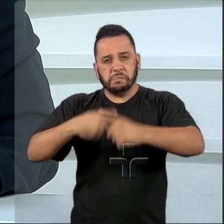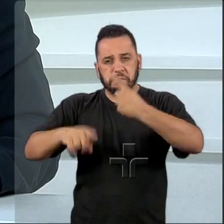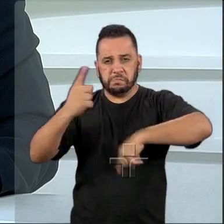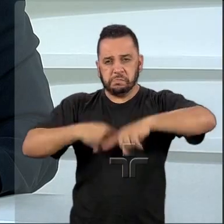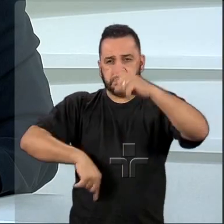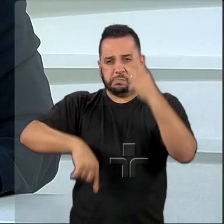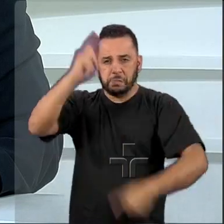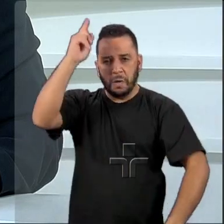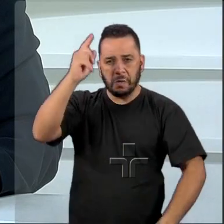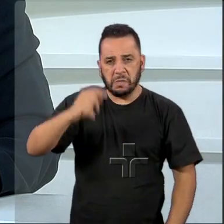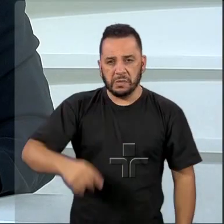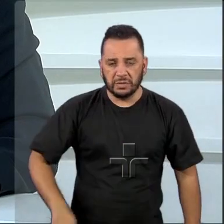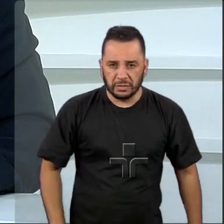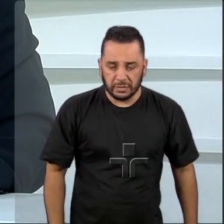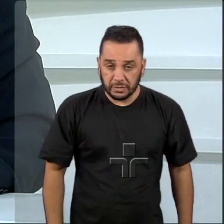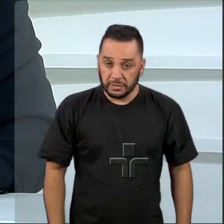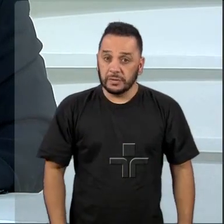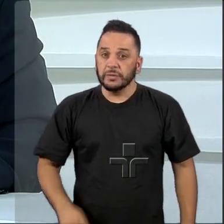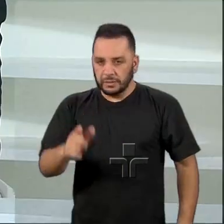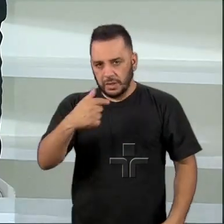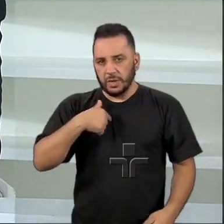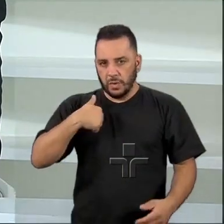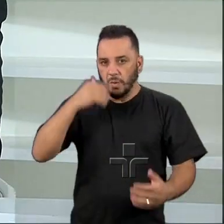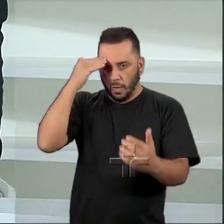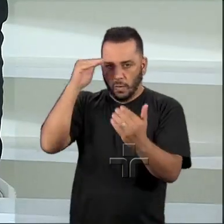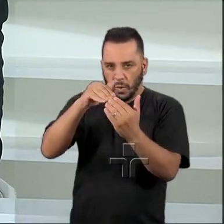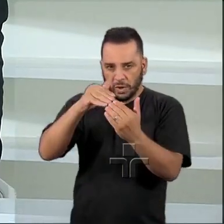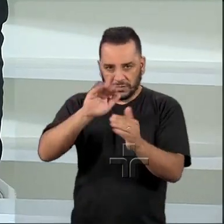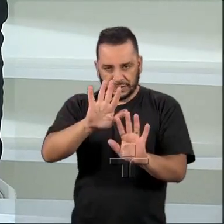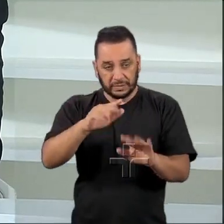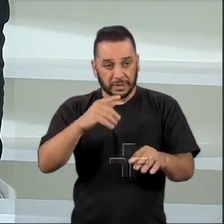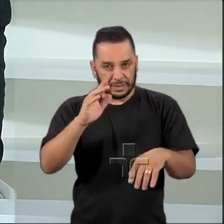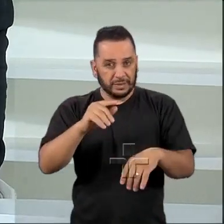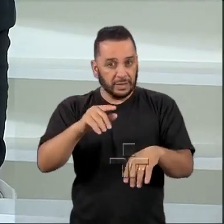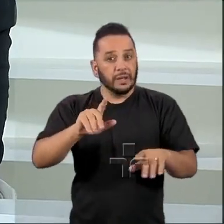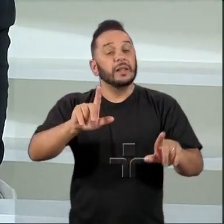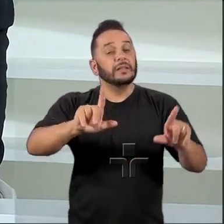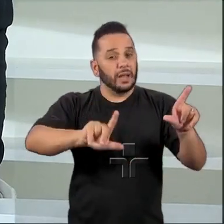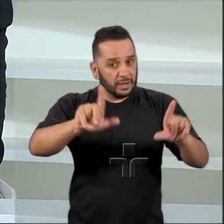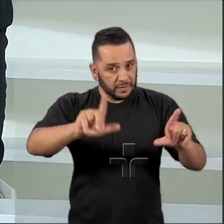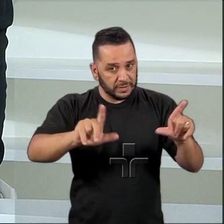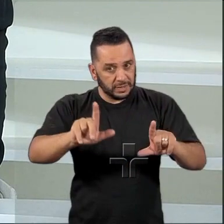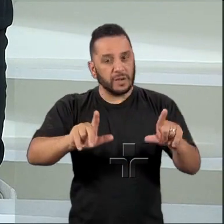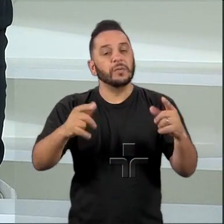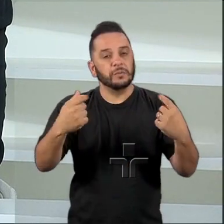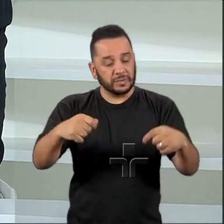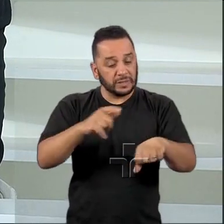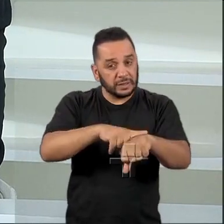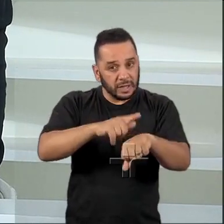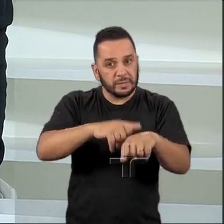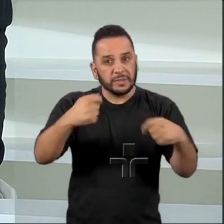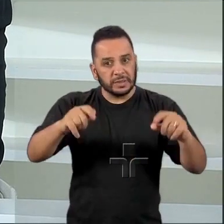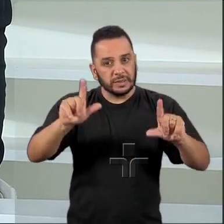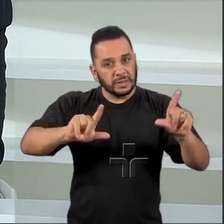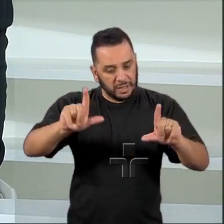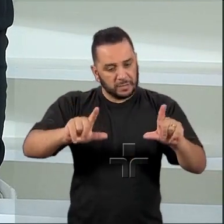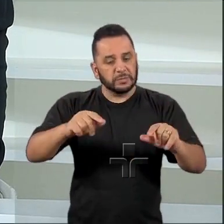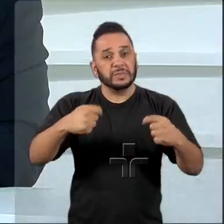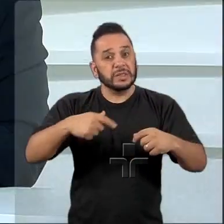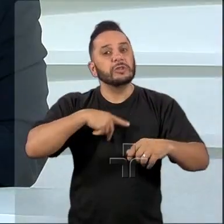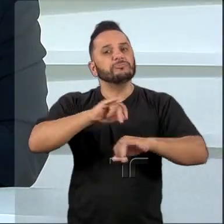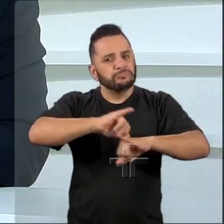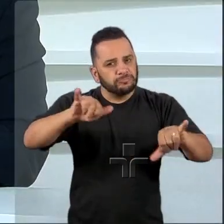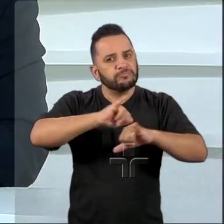concordo que com você, mas com um reparo. Você, para ter tempo de televisão, você precisa ter produto também. Então, porque... Não tinha produto. Se